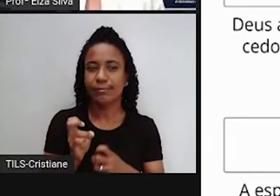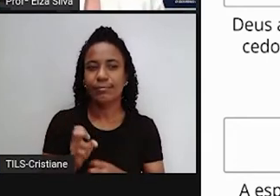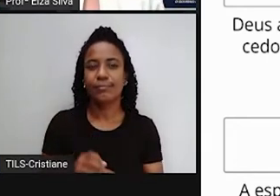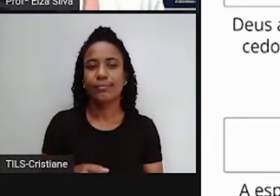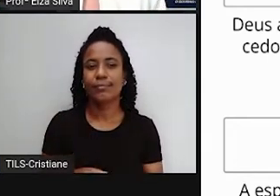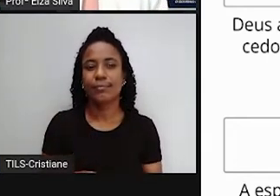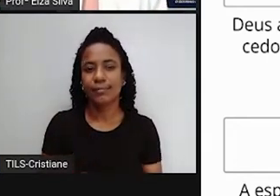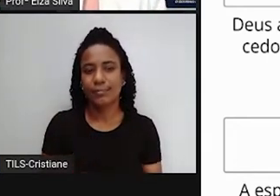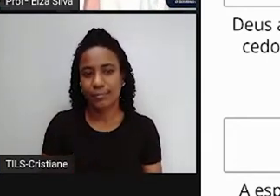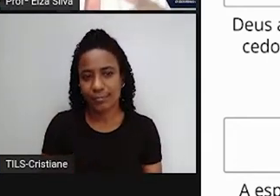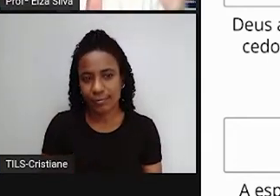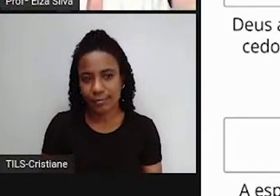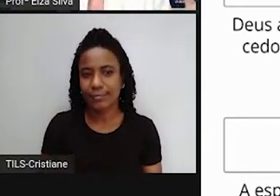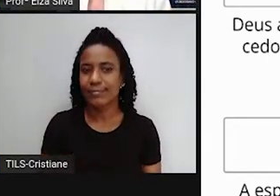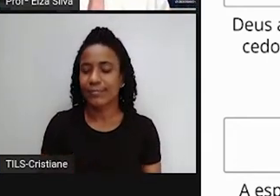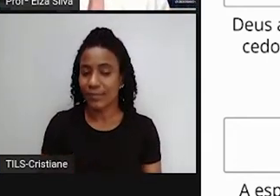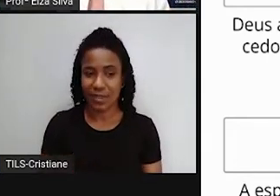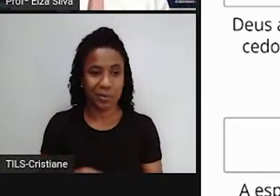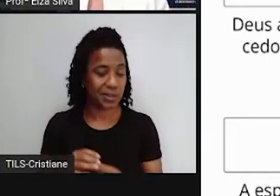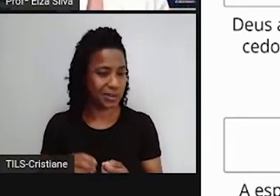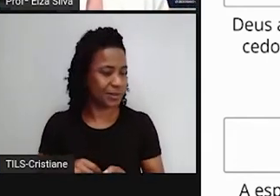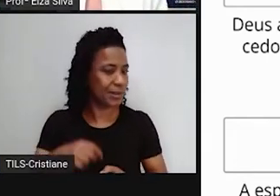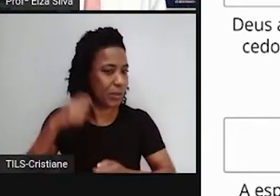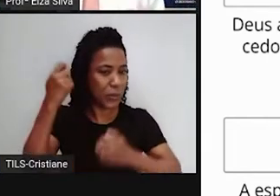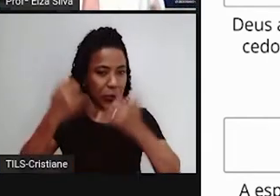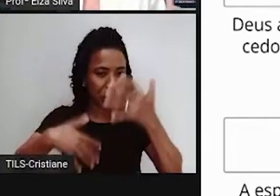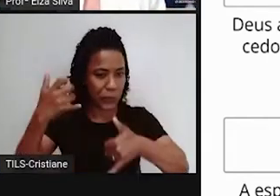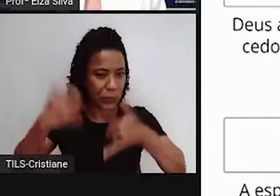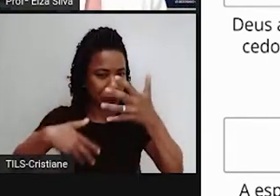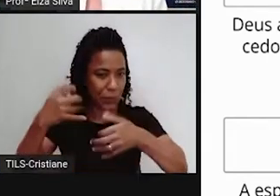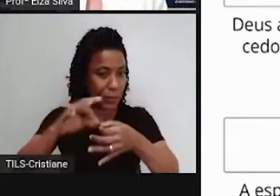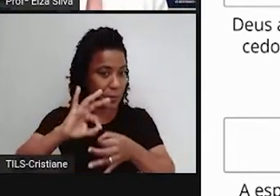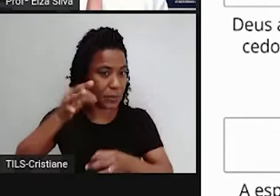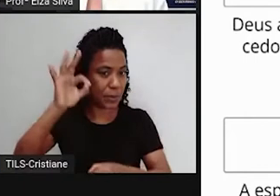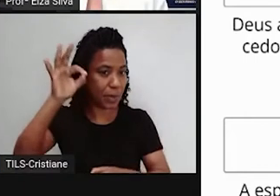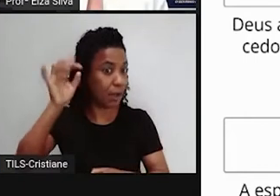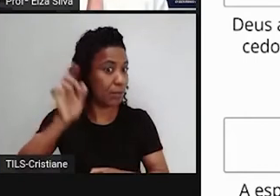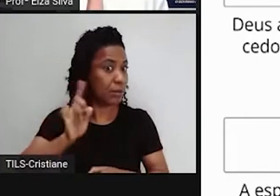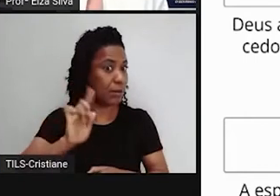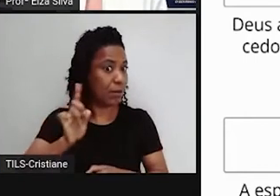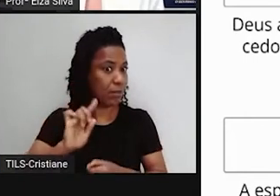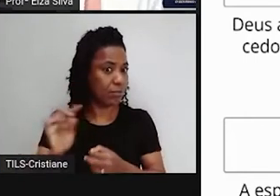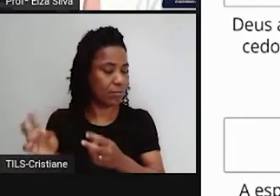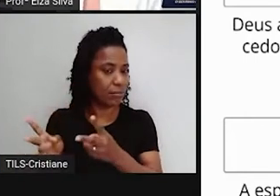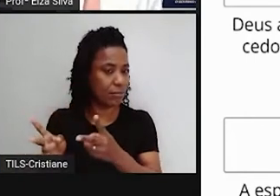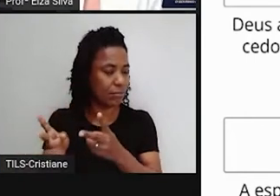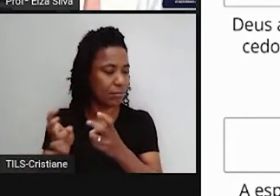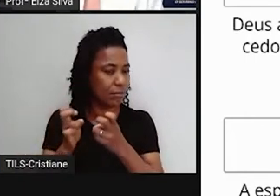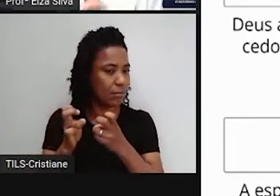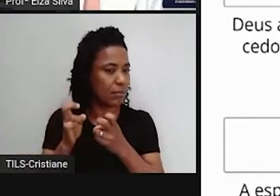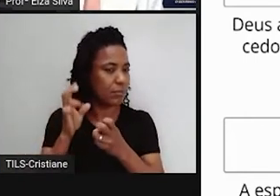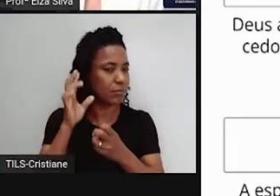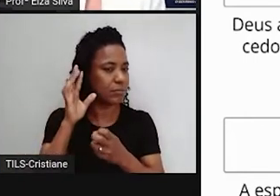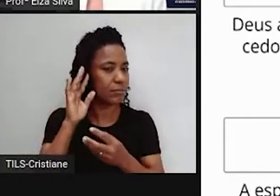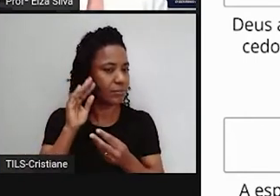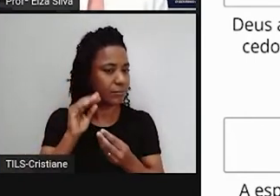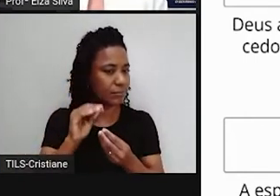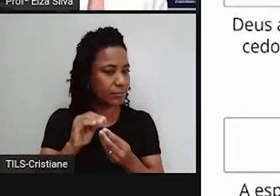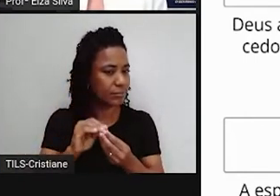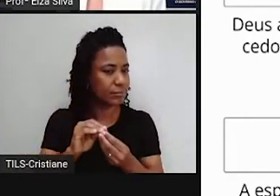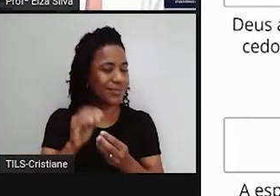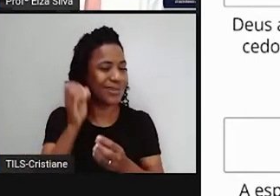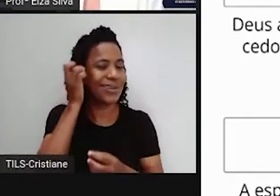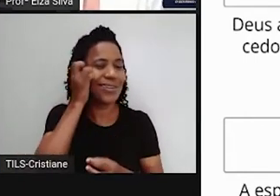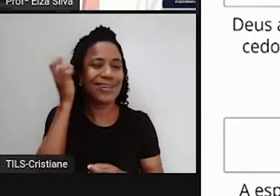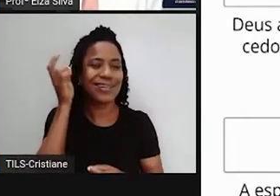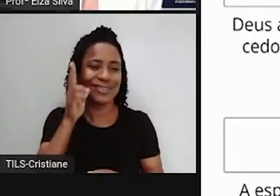né? Fazer grandes discursos a respeito de um determinado tema. Então, às vezes, com palavras